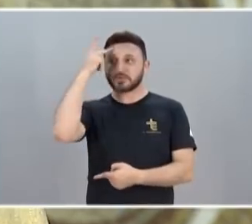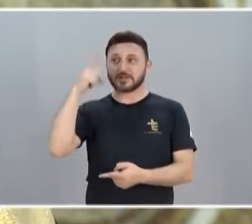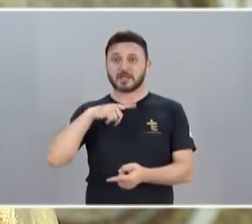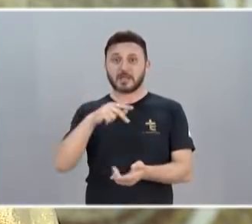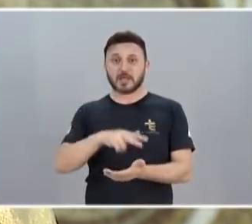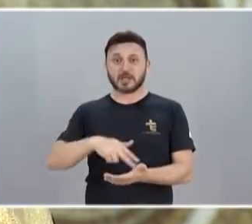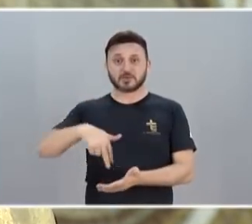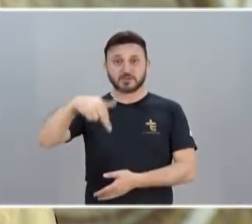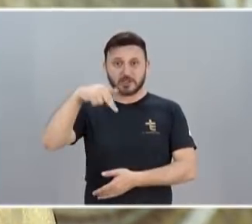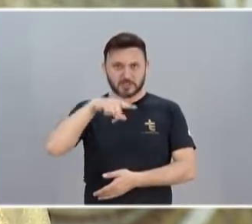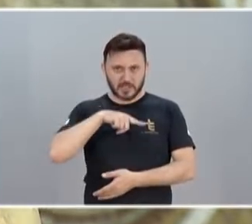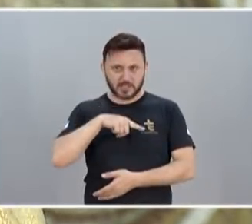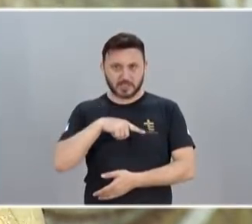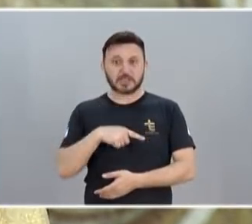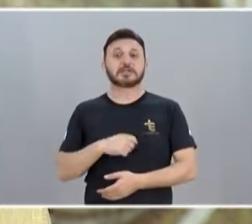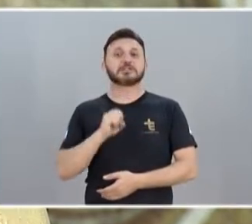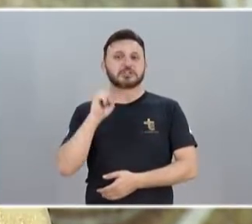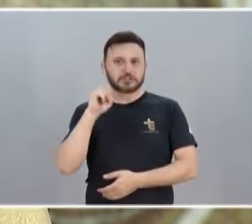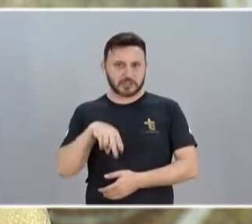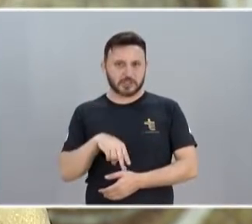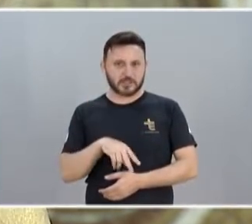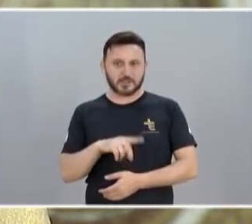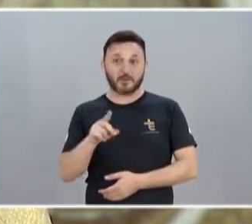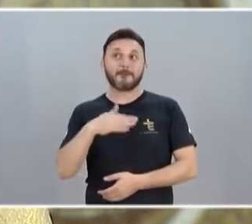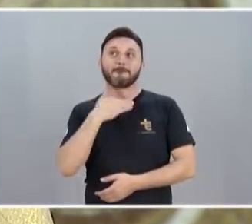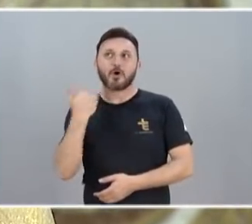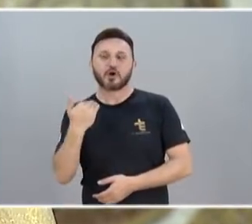verdade. Alguém que foi reanimado.